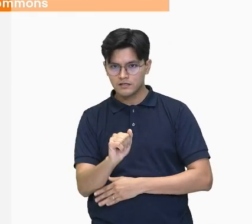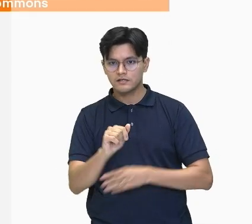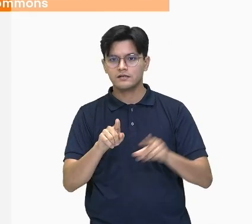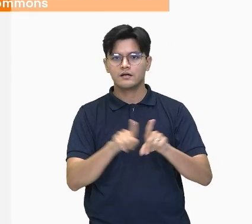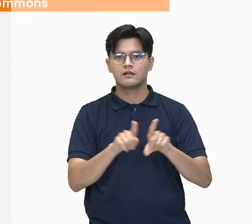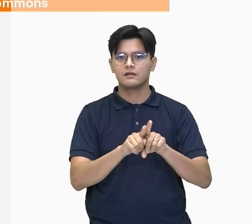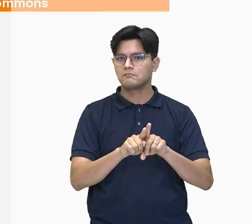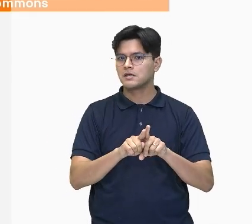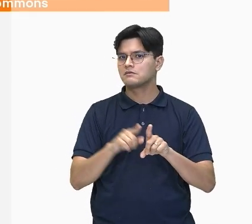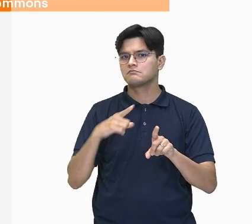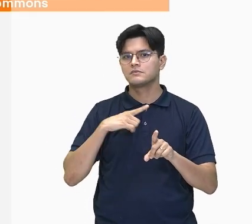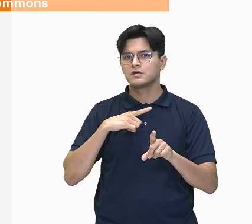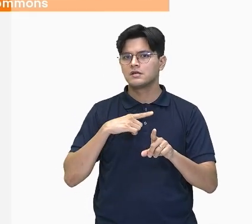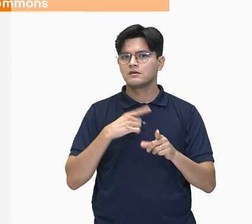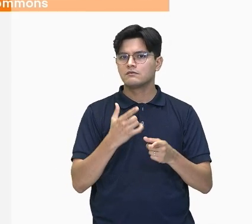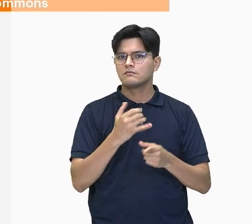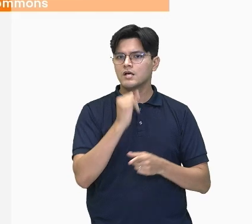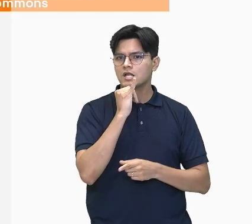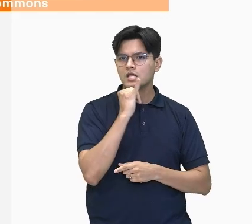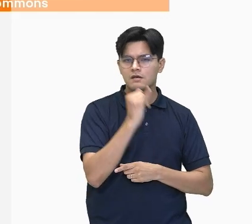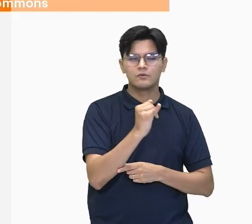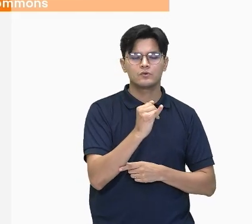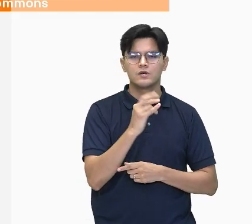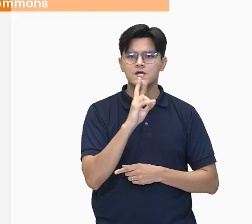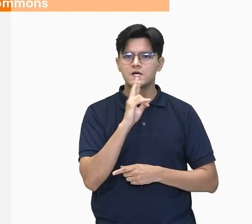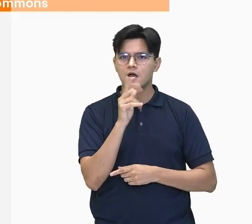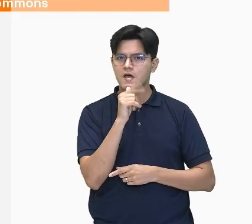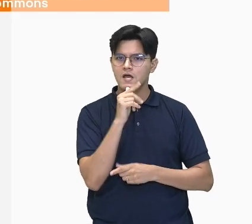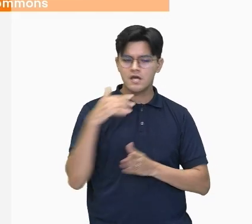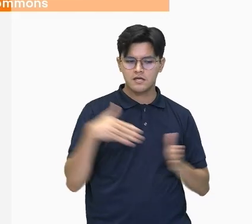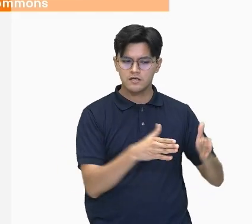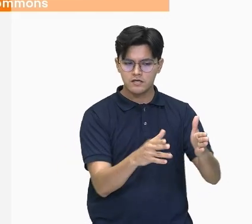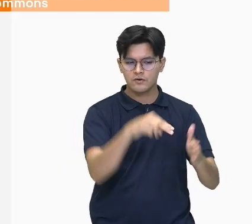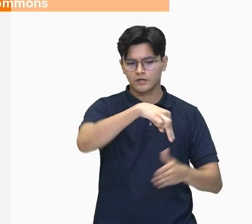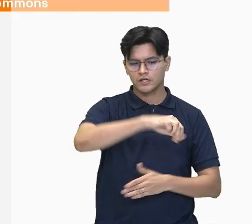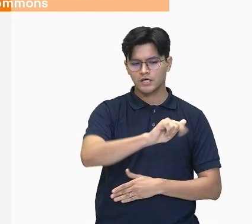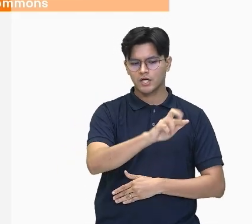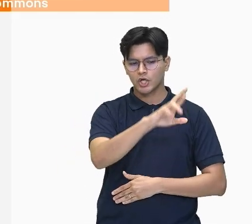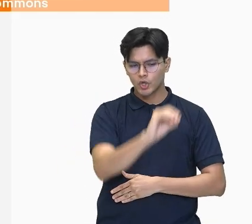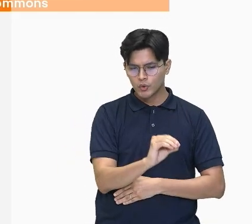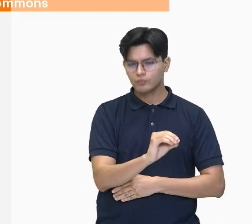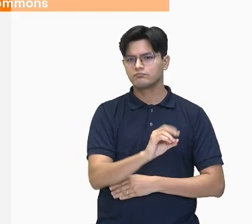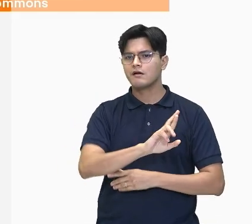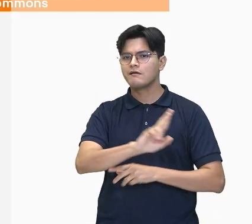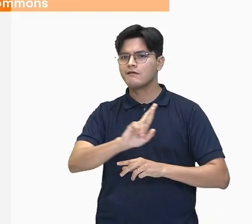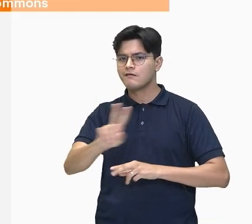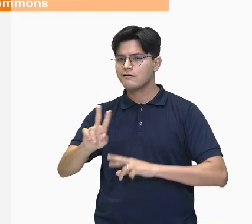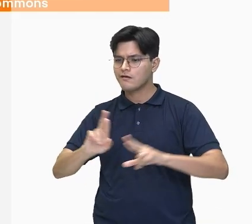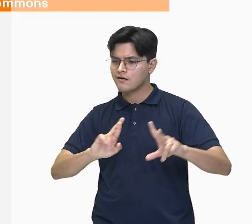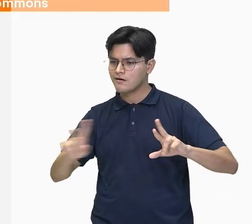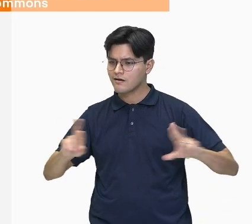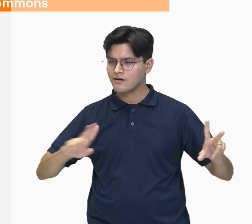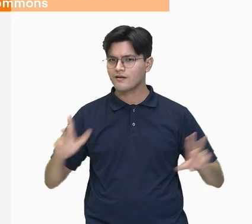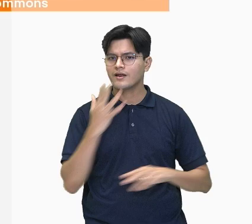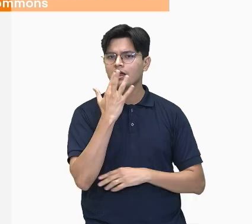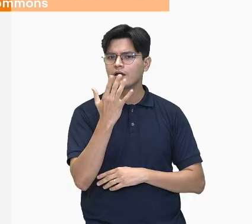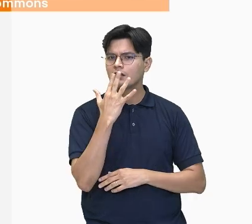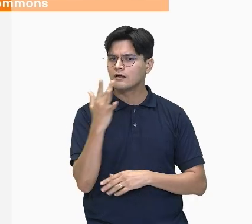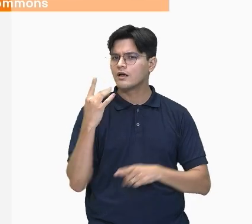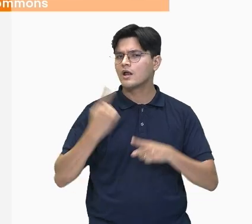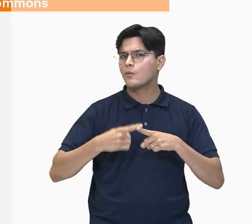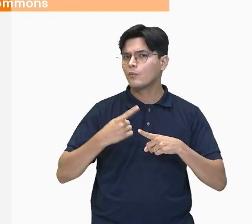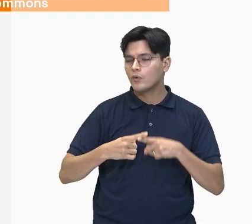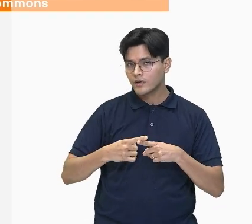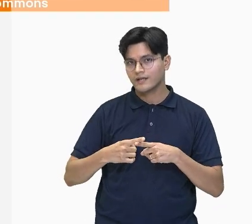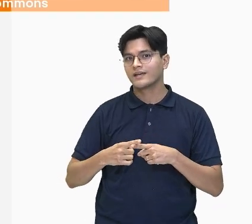outros. Então, os rios da Amazônia, eles têm essa coloração, pois alguns deles têm suas nascentes